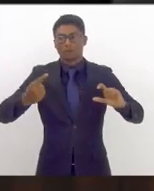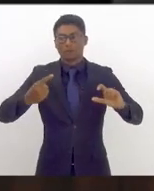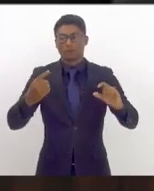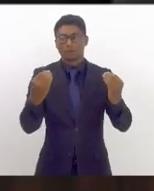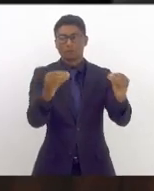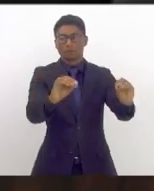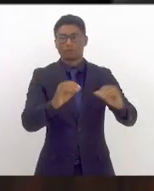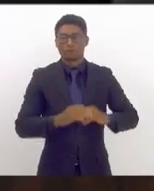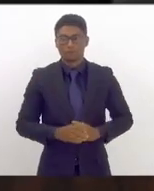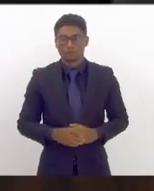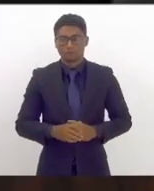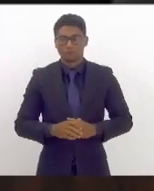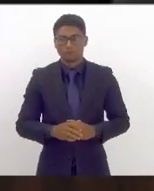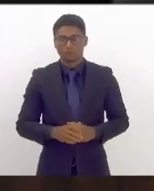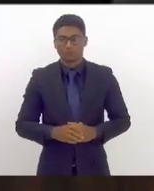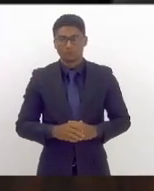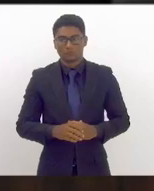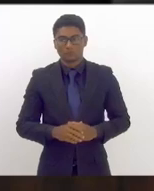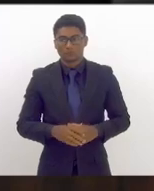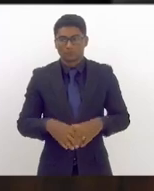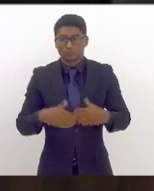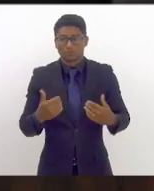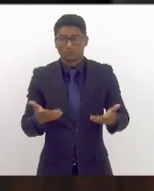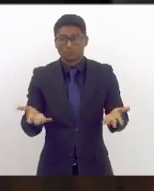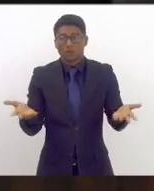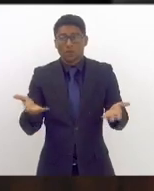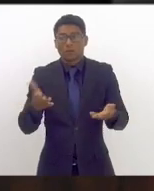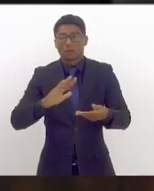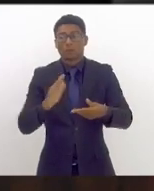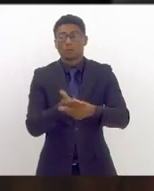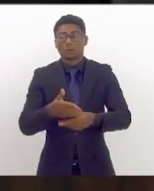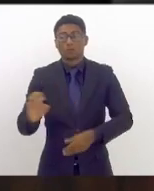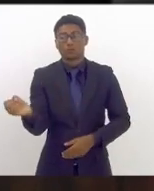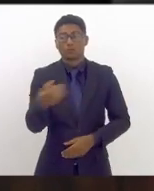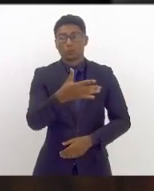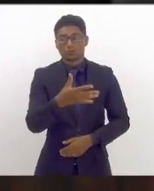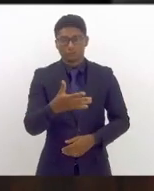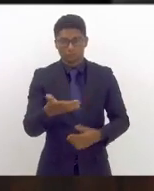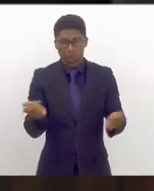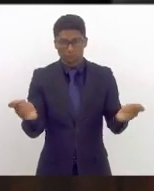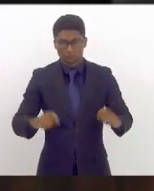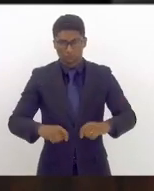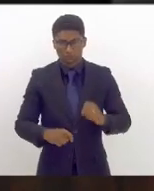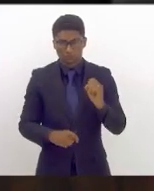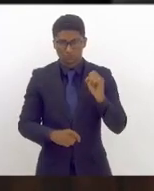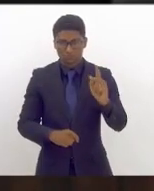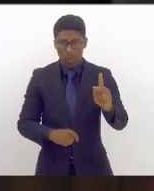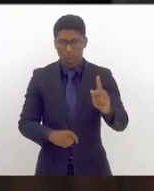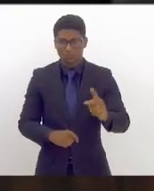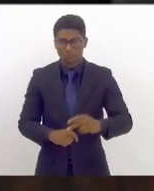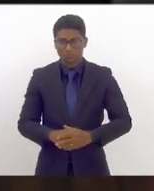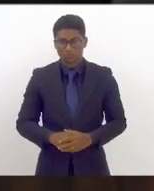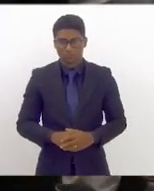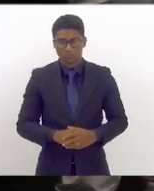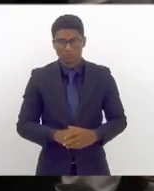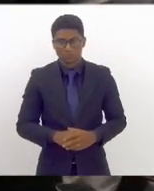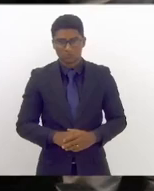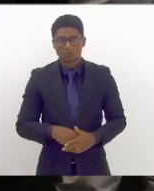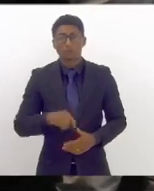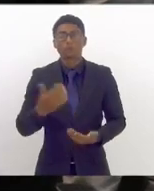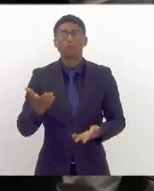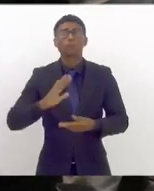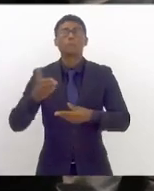respeitando que vai valer a partir de agora os processos novos pode ser desse tanto deputada em relação aos processos